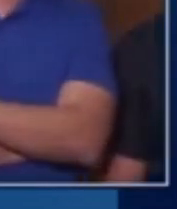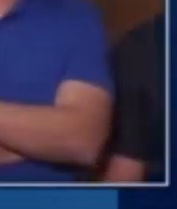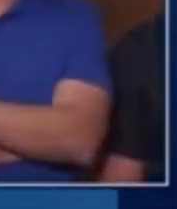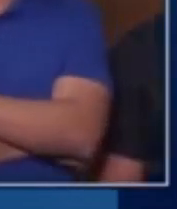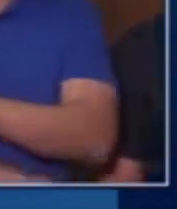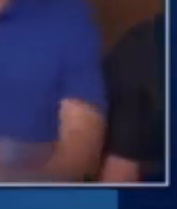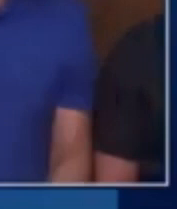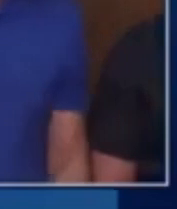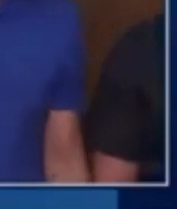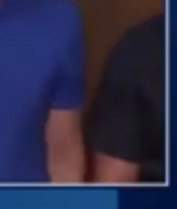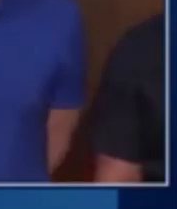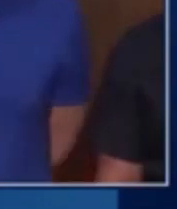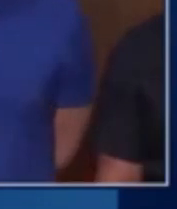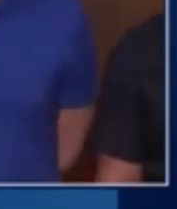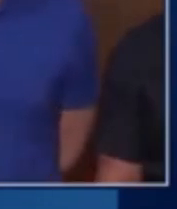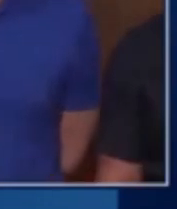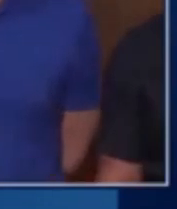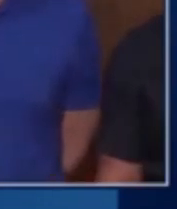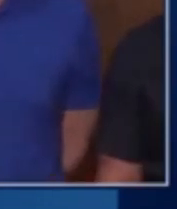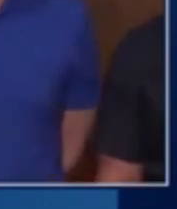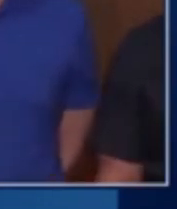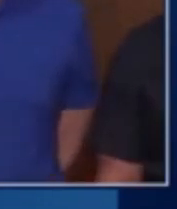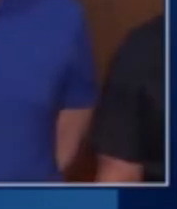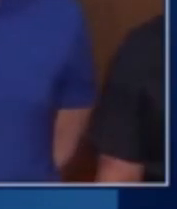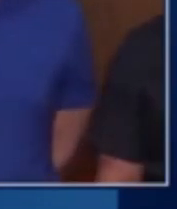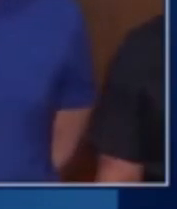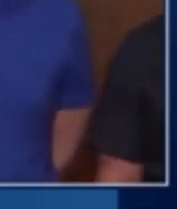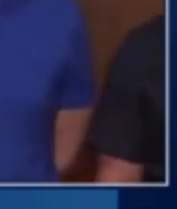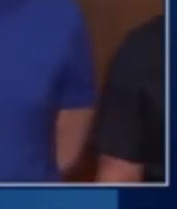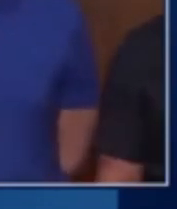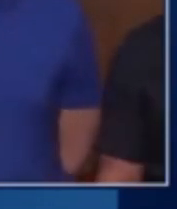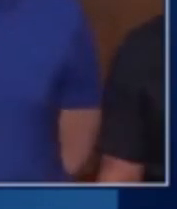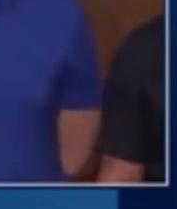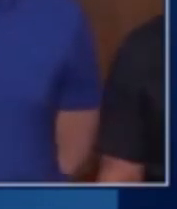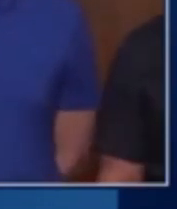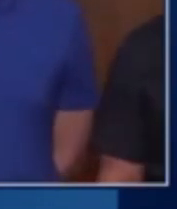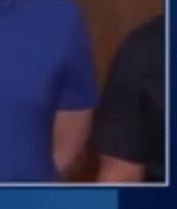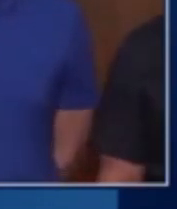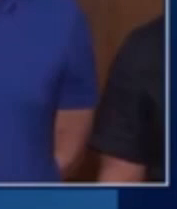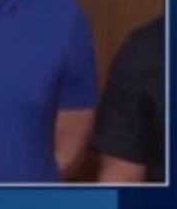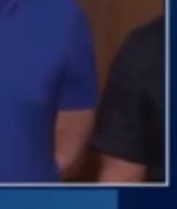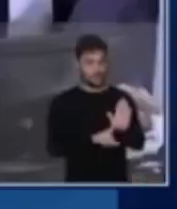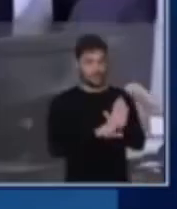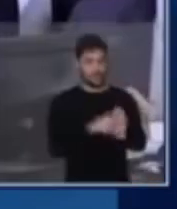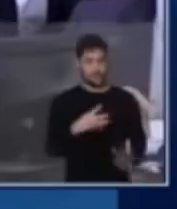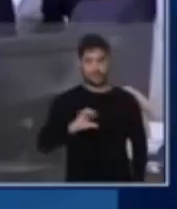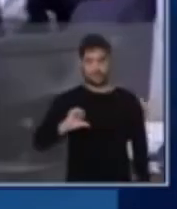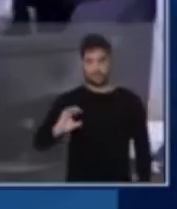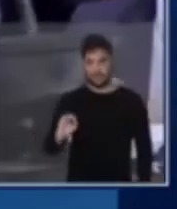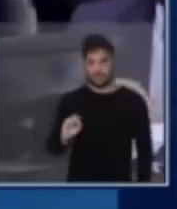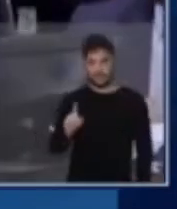Lira. Ok. Tem alguma prova de corrupção do Arthur Lira ali? Tem alguma coisa que diga o Arthur Lira,